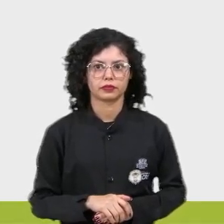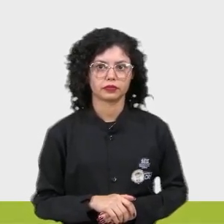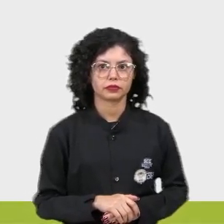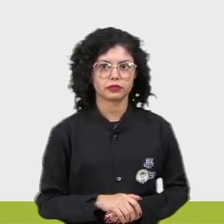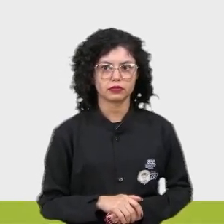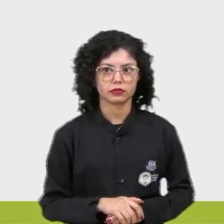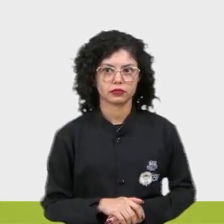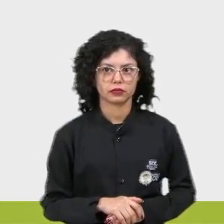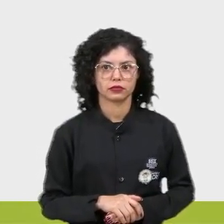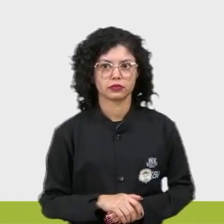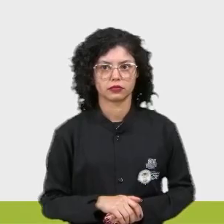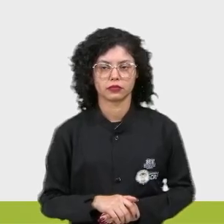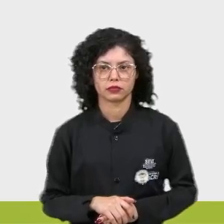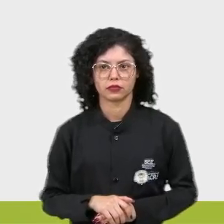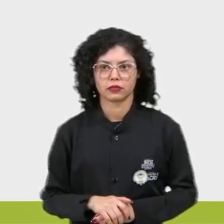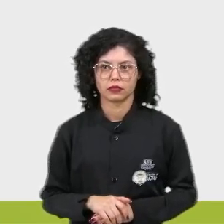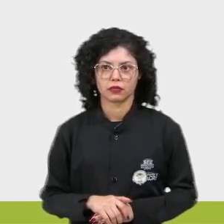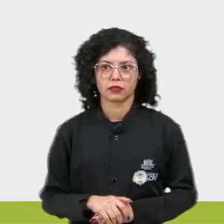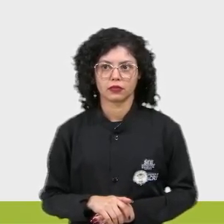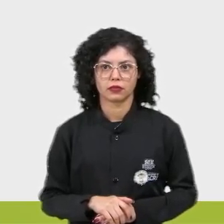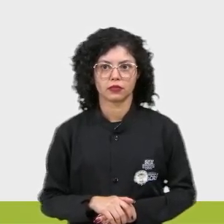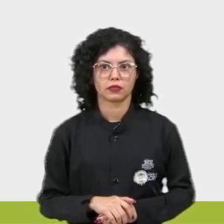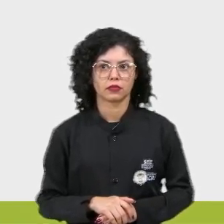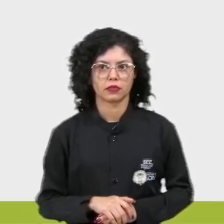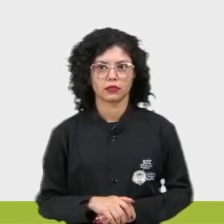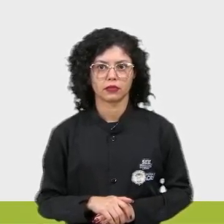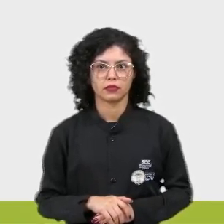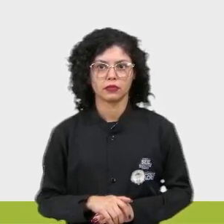correta, tá? Então, vamos lá.